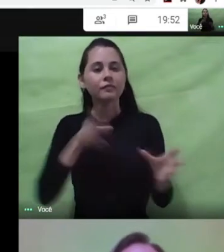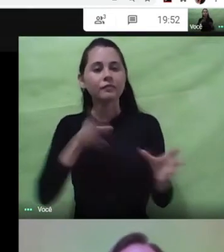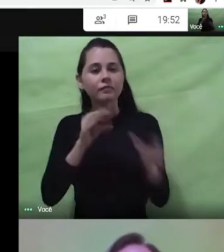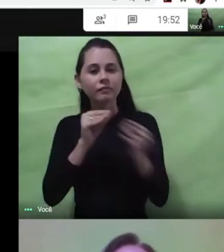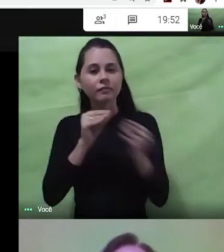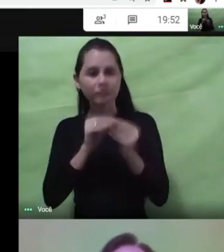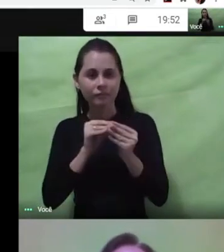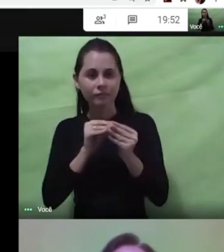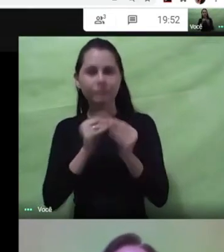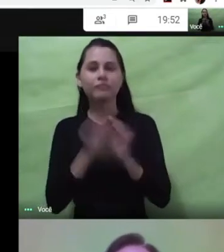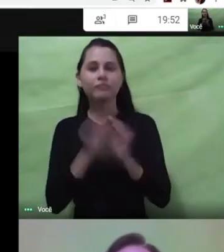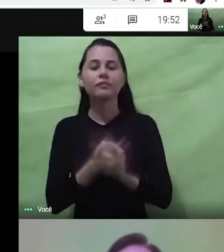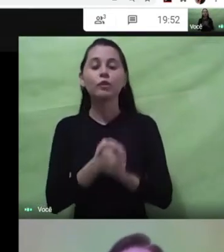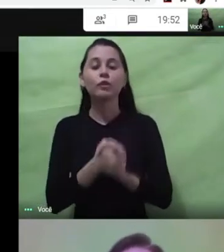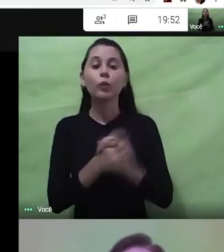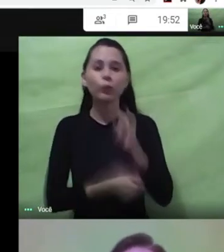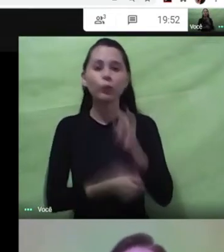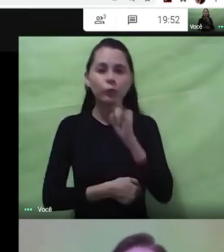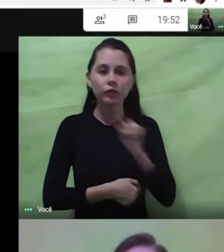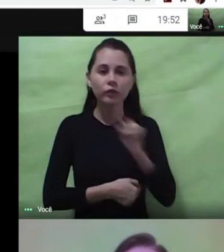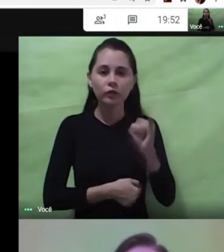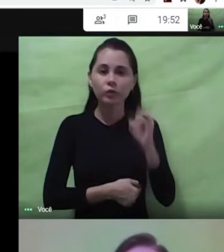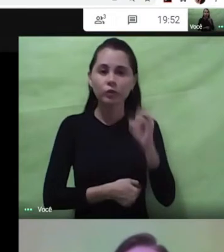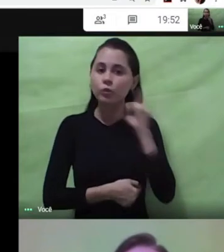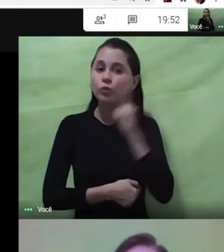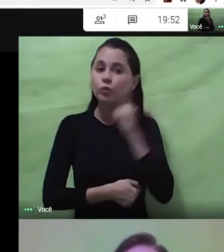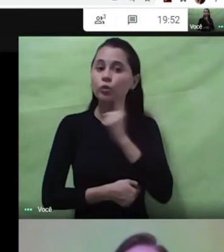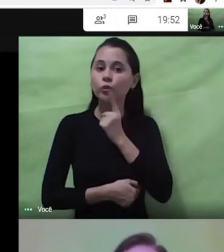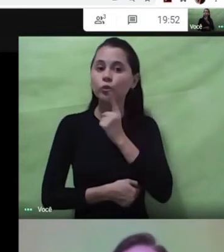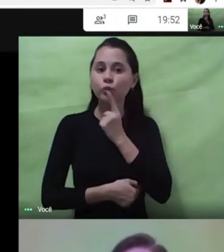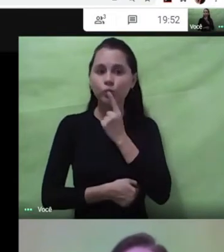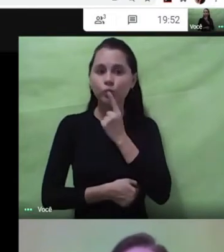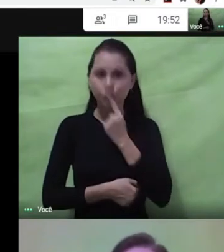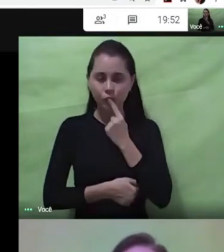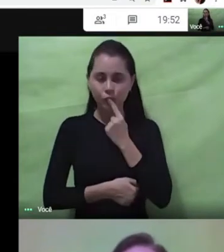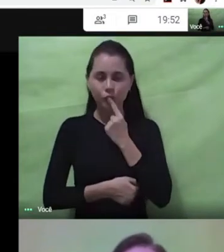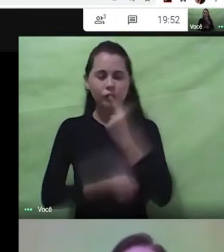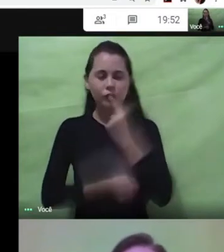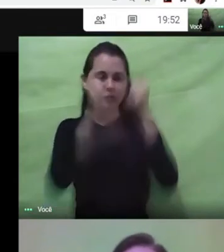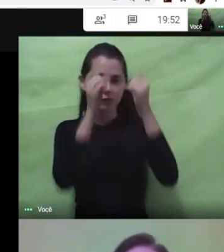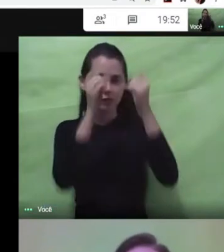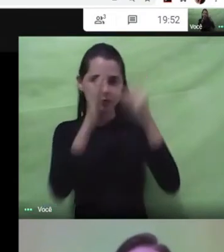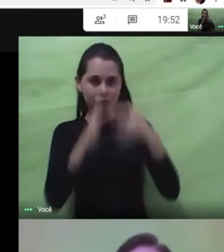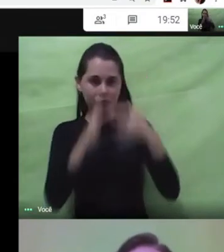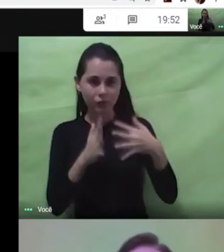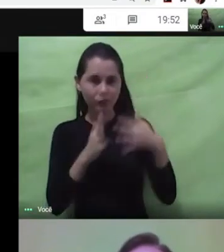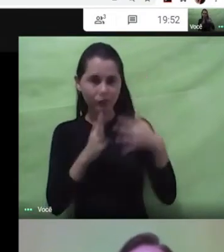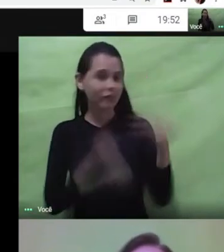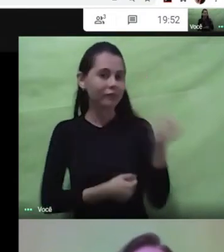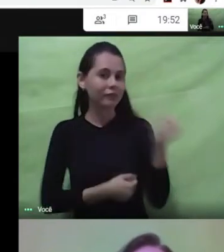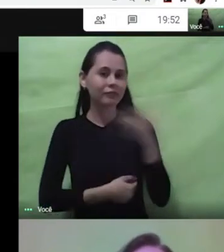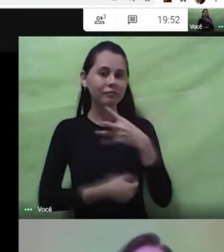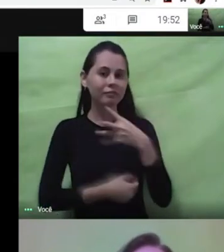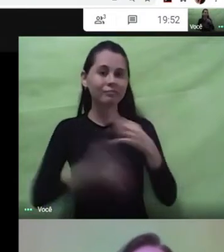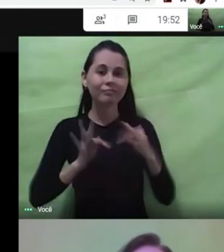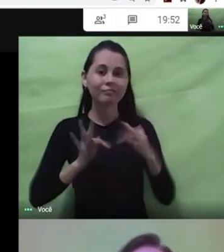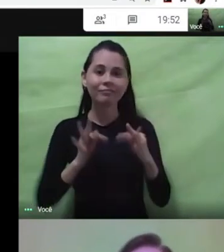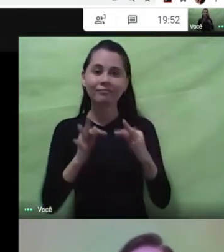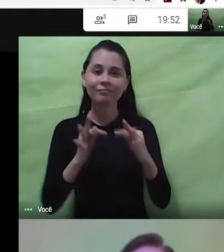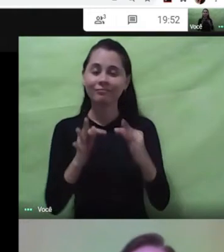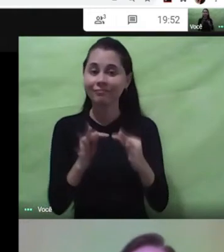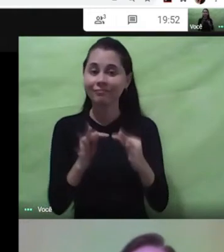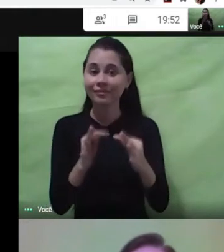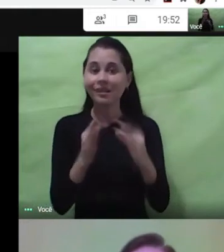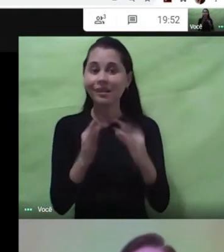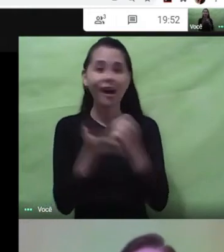O instrutor surdo abordou que as novas tecnologias favorecem